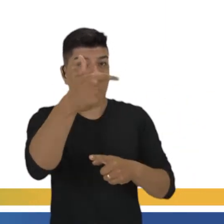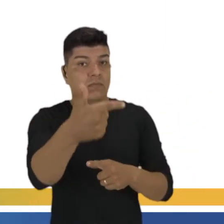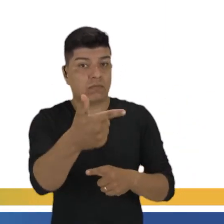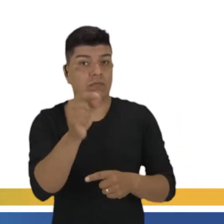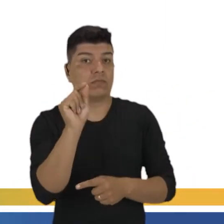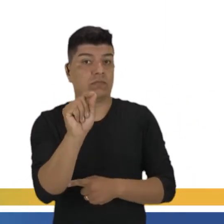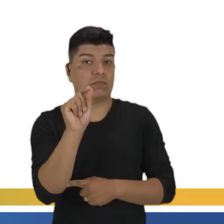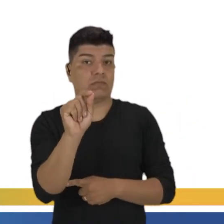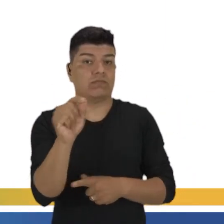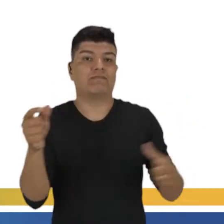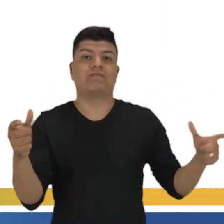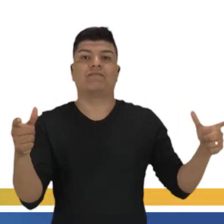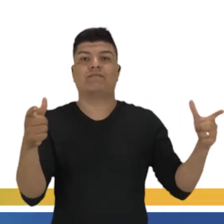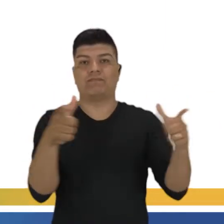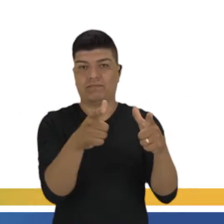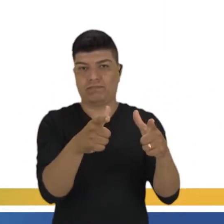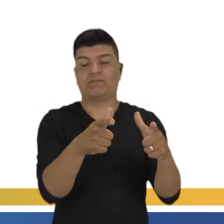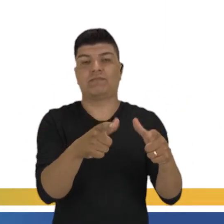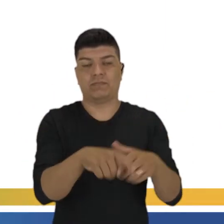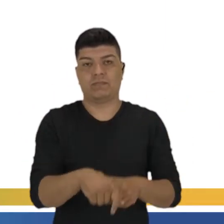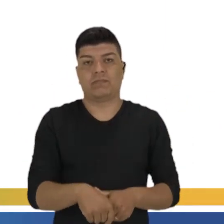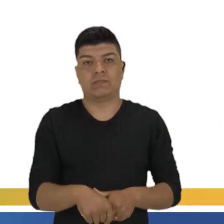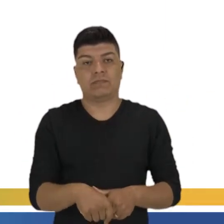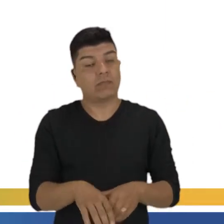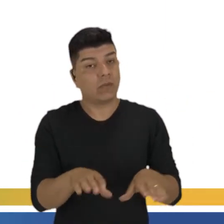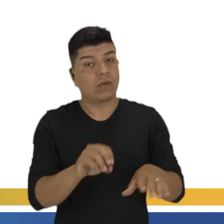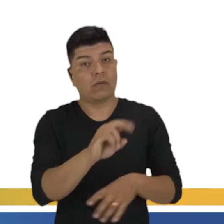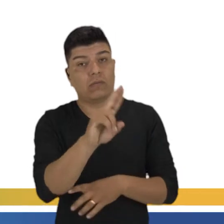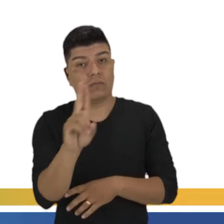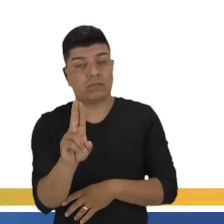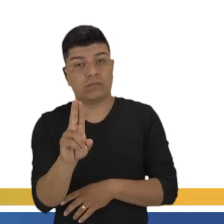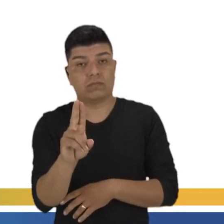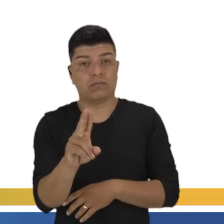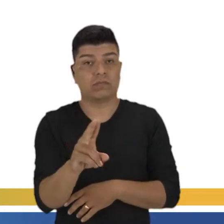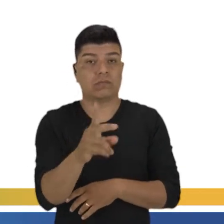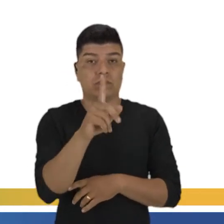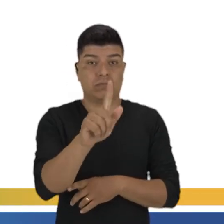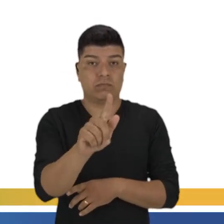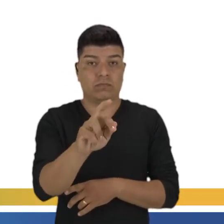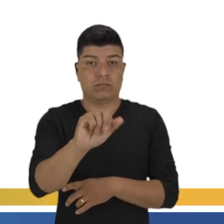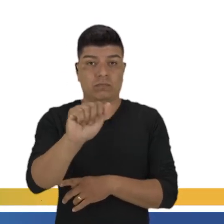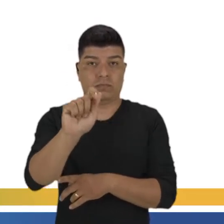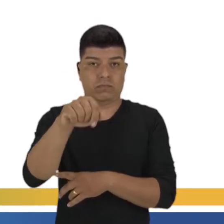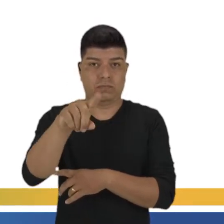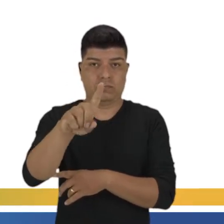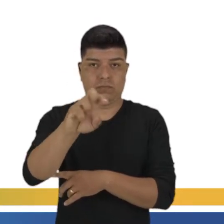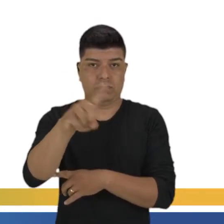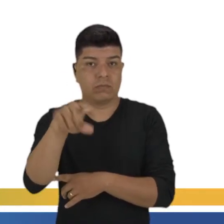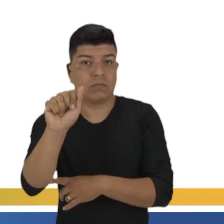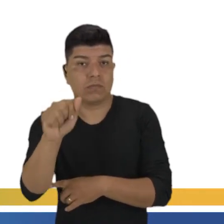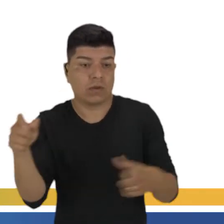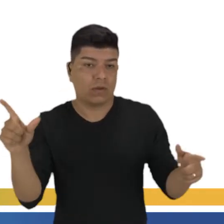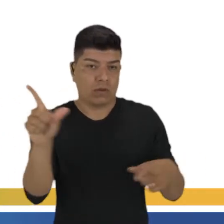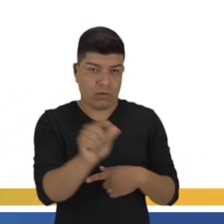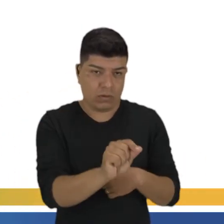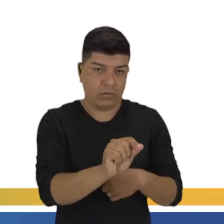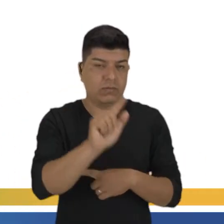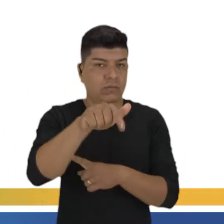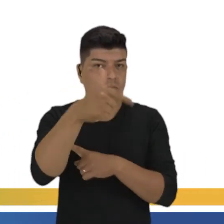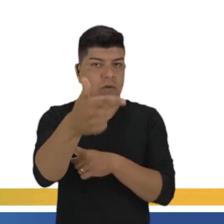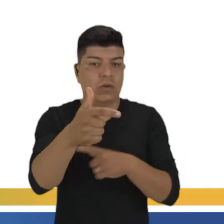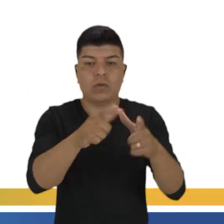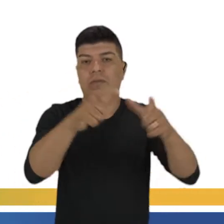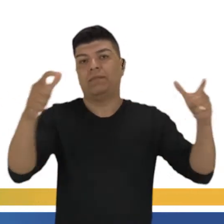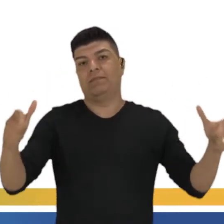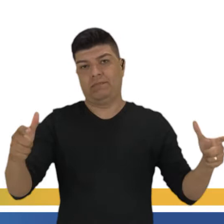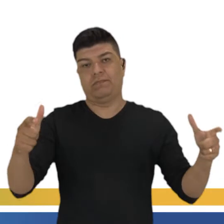outra diminui. Ou ainda, quando uma grandeza diminui, a outra